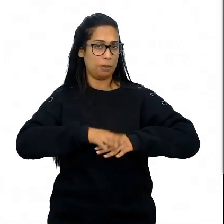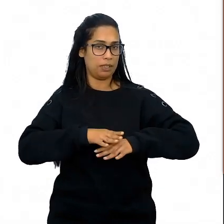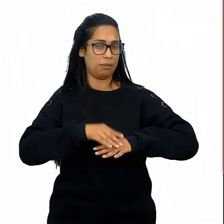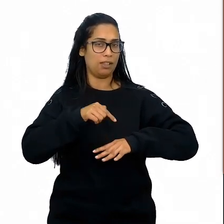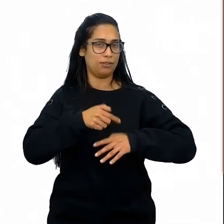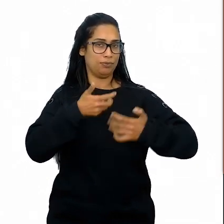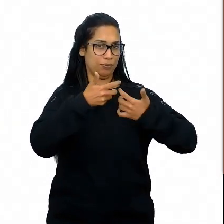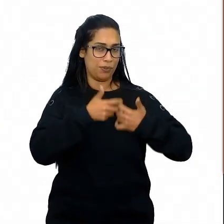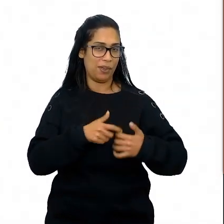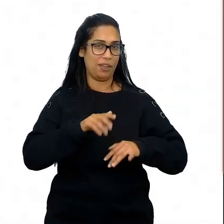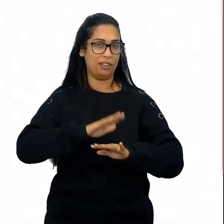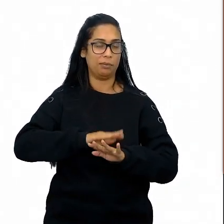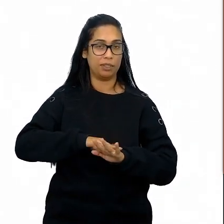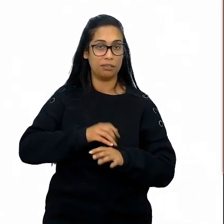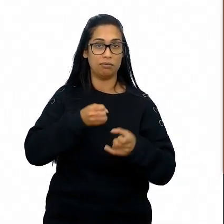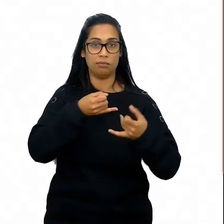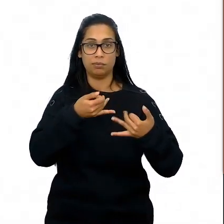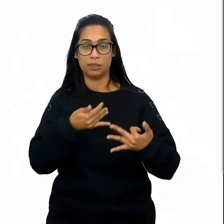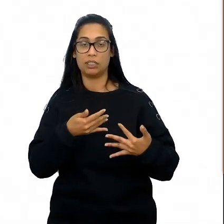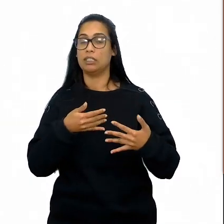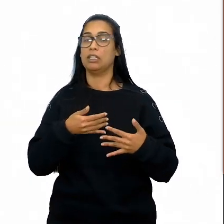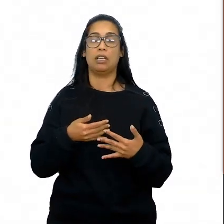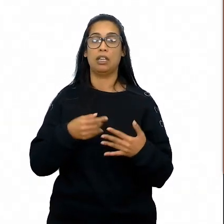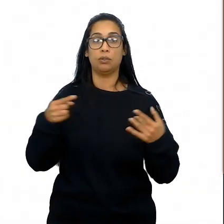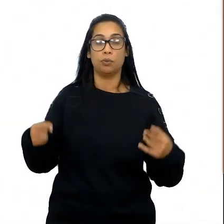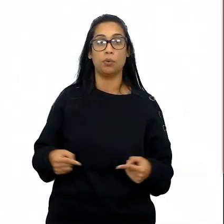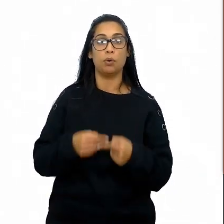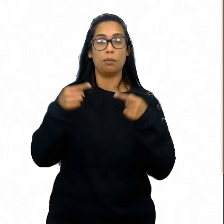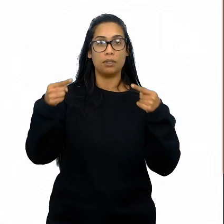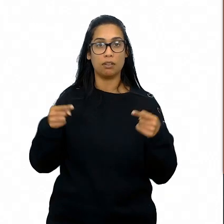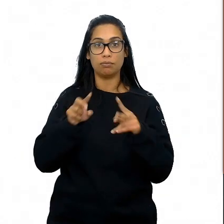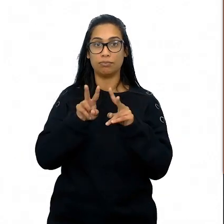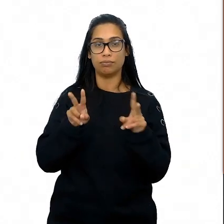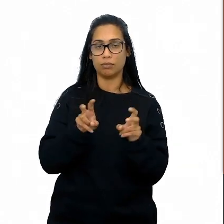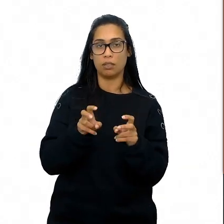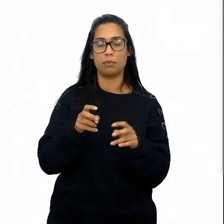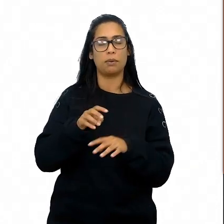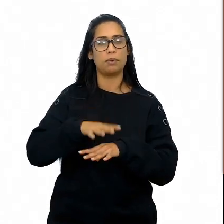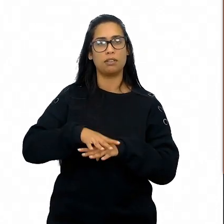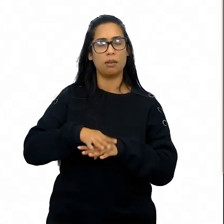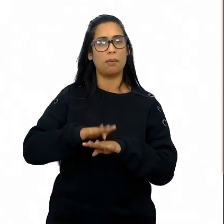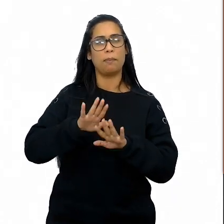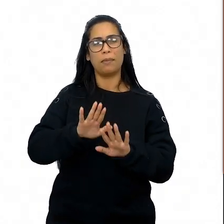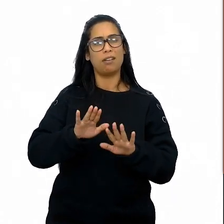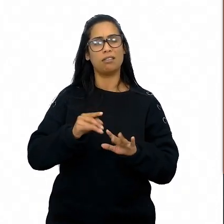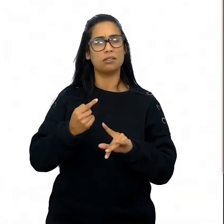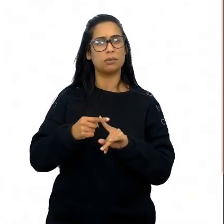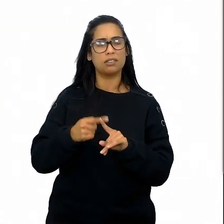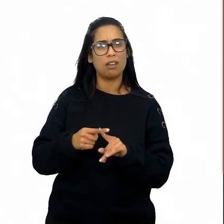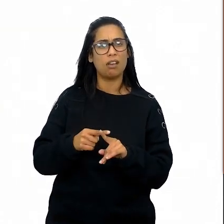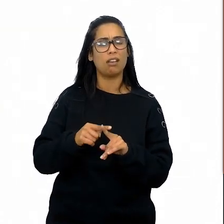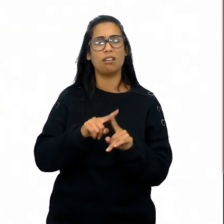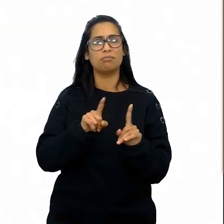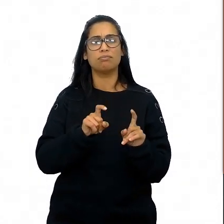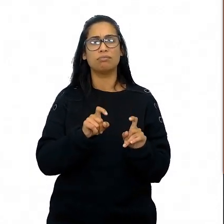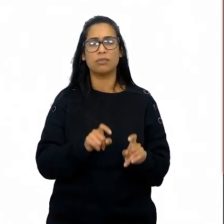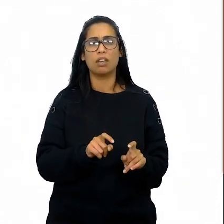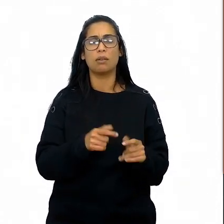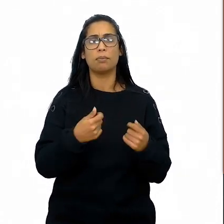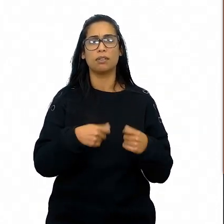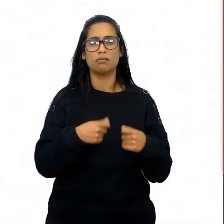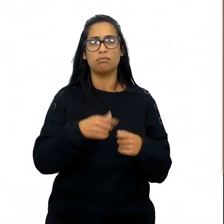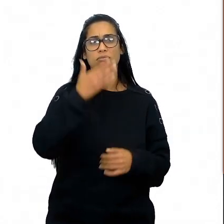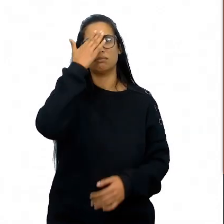falando um pouquinho das nossas coisas da matemática e para que isso para que a gente possa pensar em nossa prática